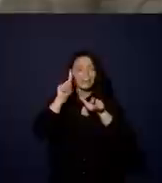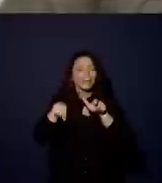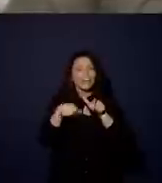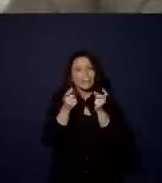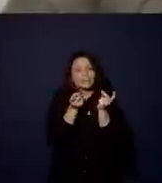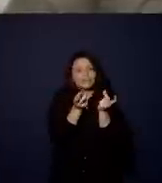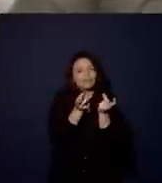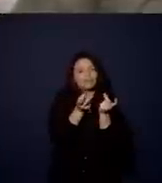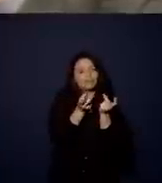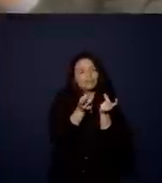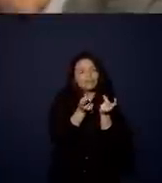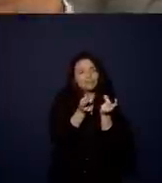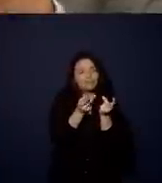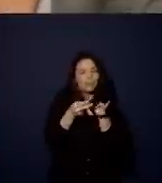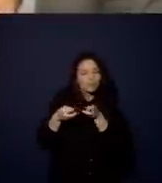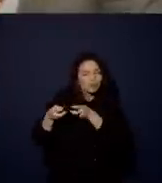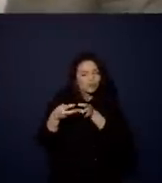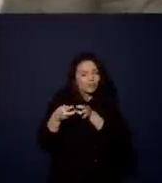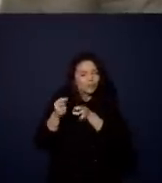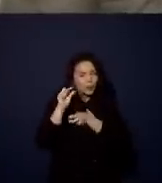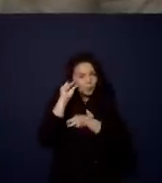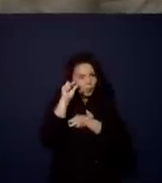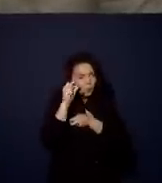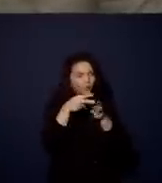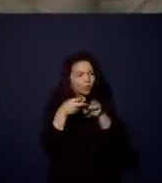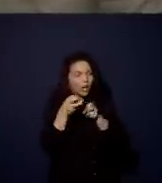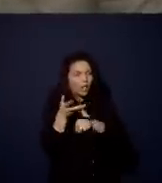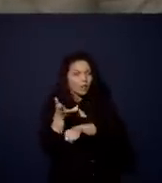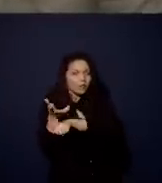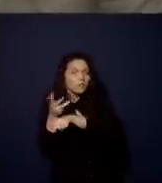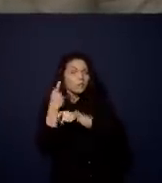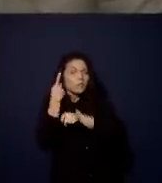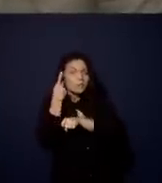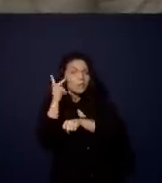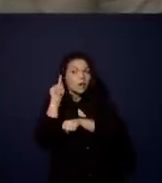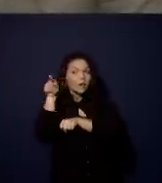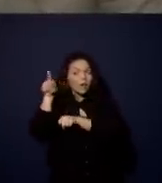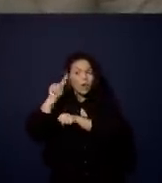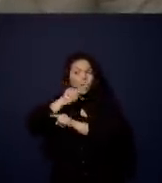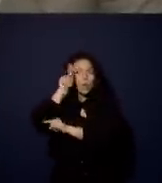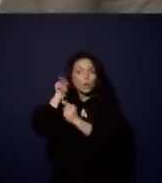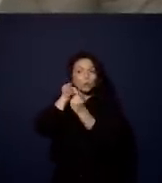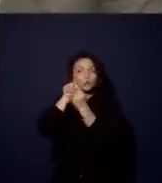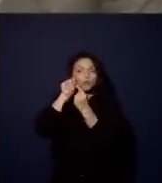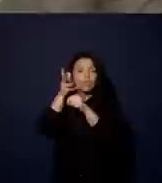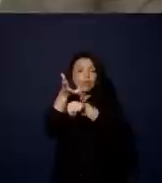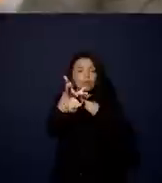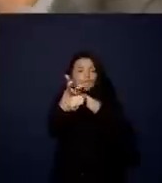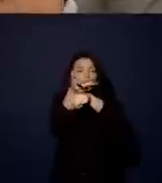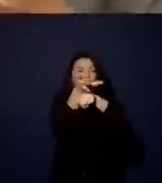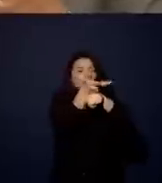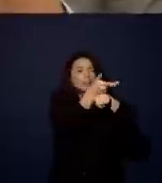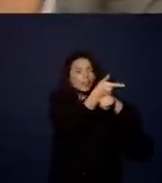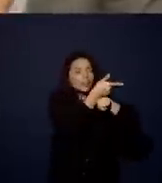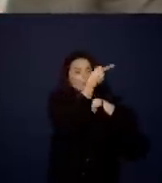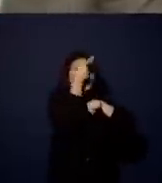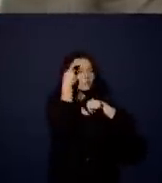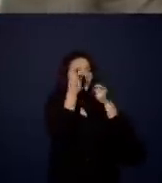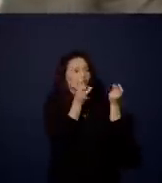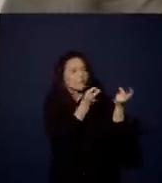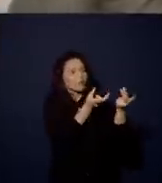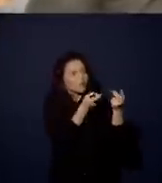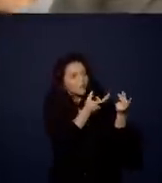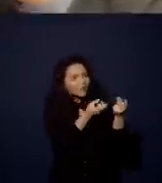que acabem né atraindo mais vendedores Porque existe mais